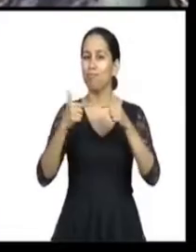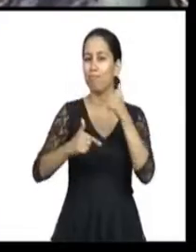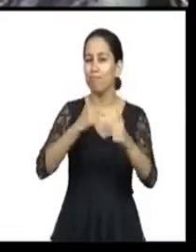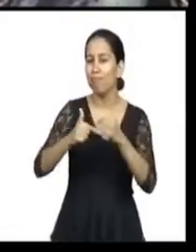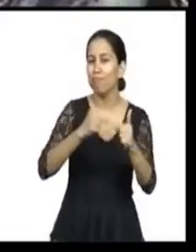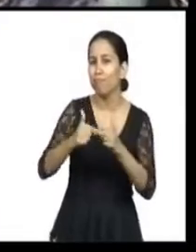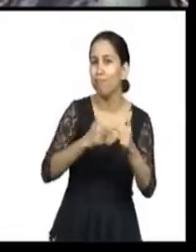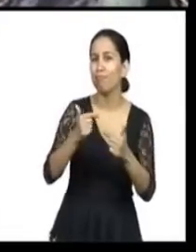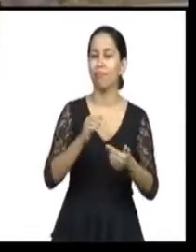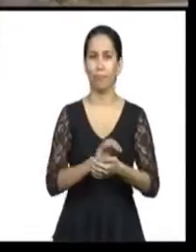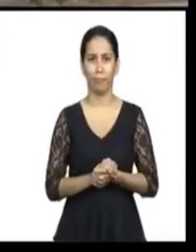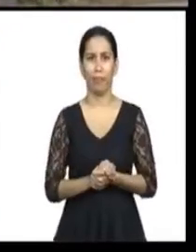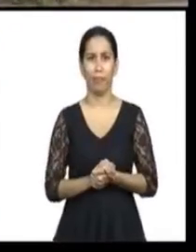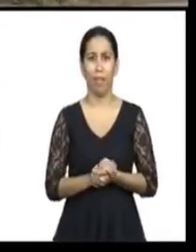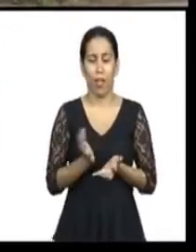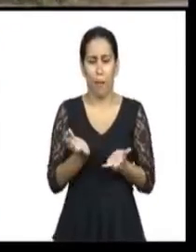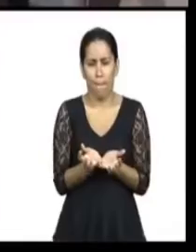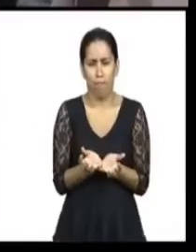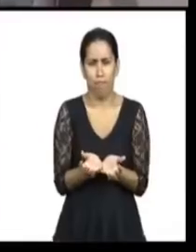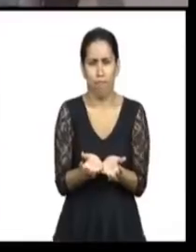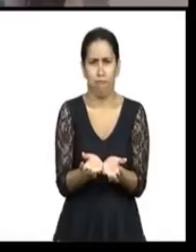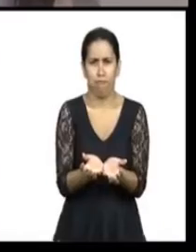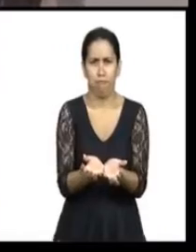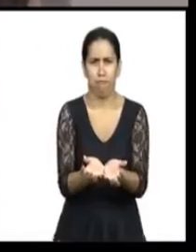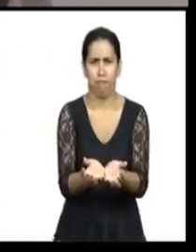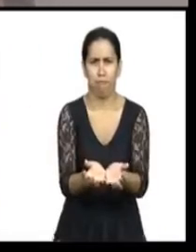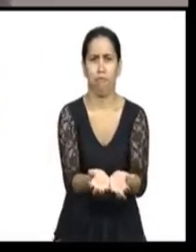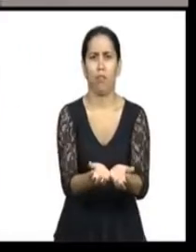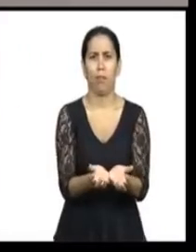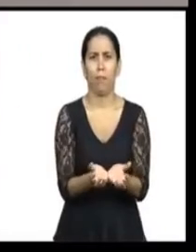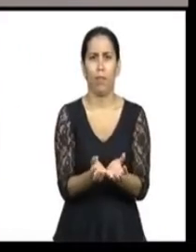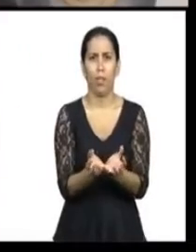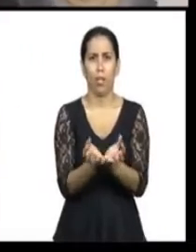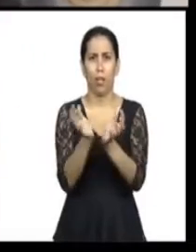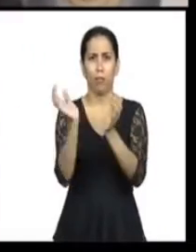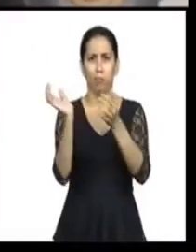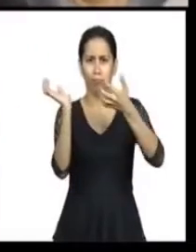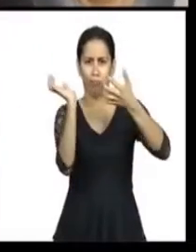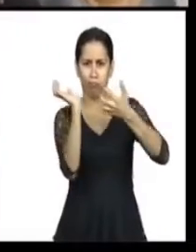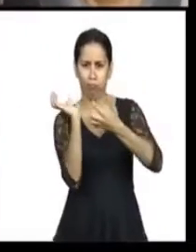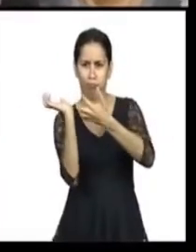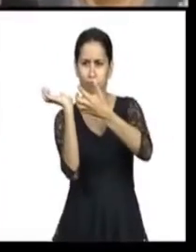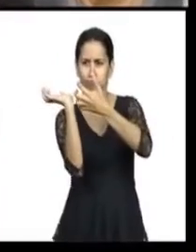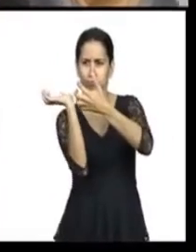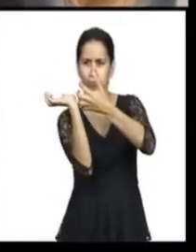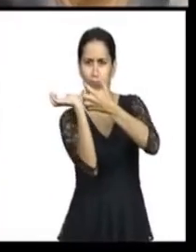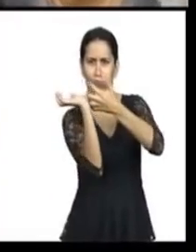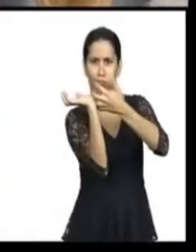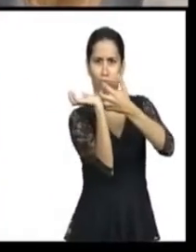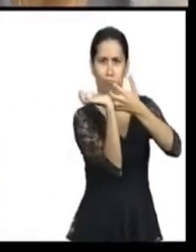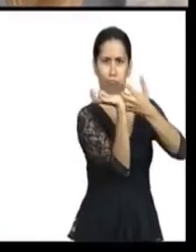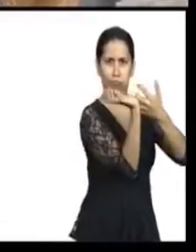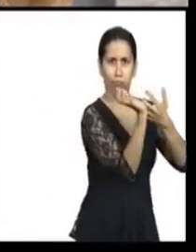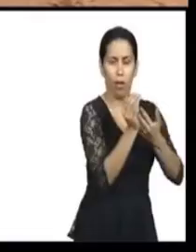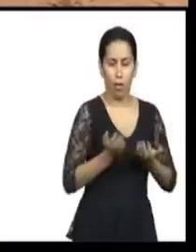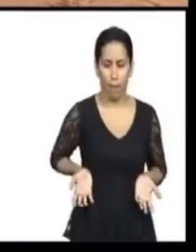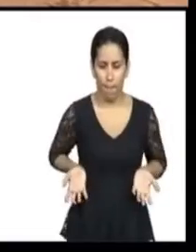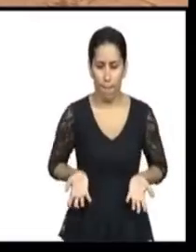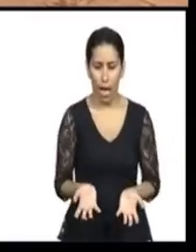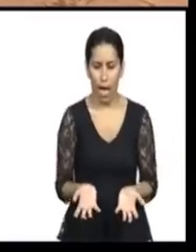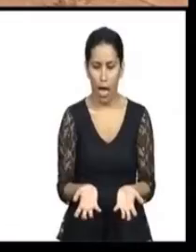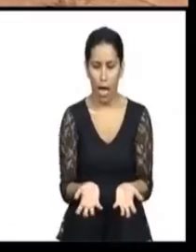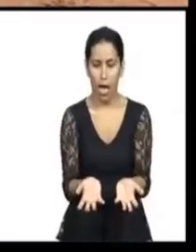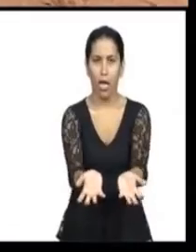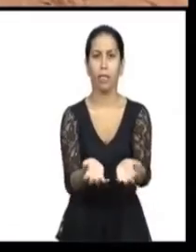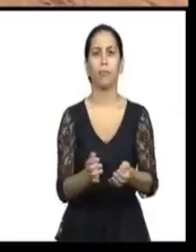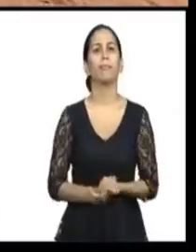São as escavadeiras, carregadeiras, caminhões fora de estrada, pá carregadeira, entre outros. Além